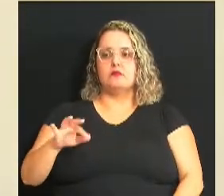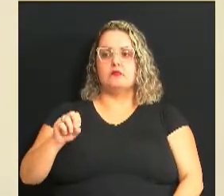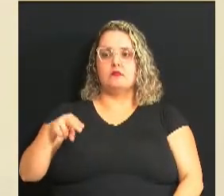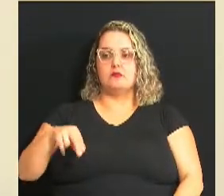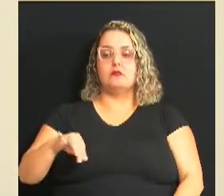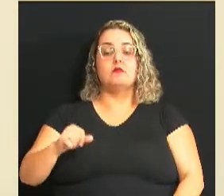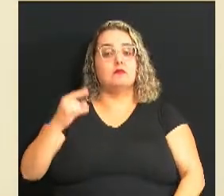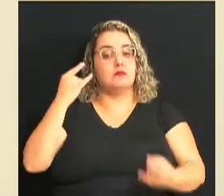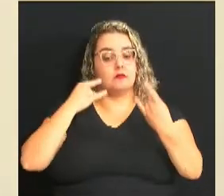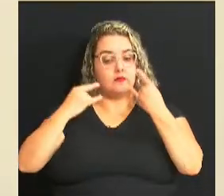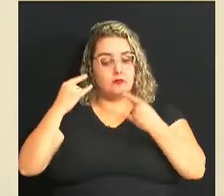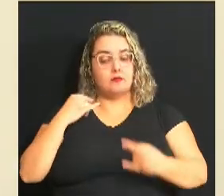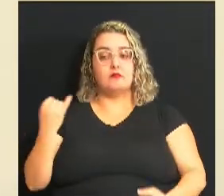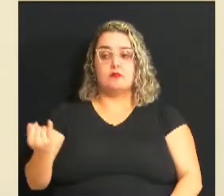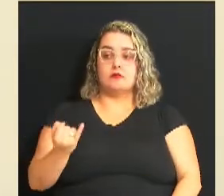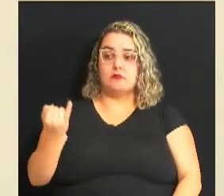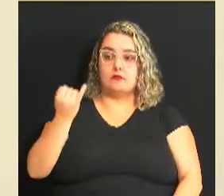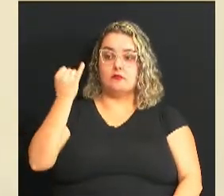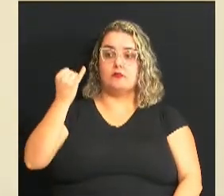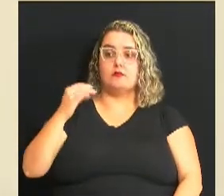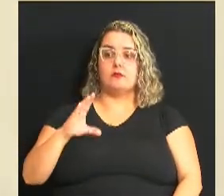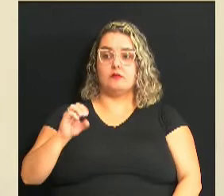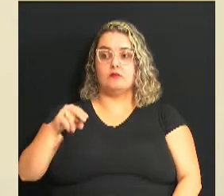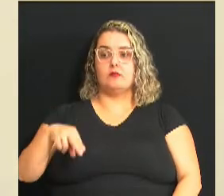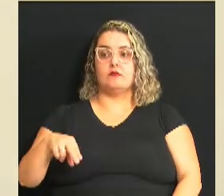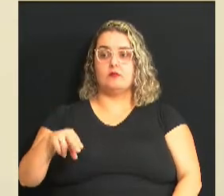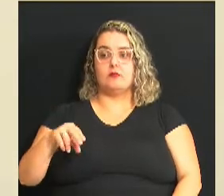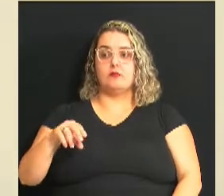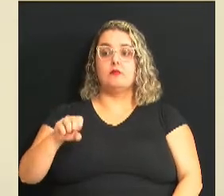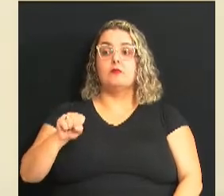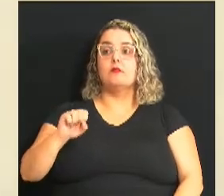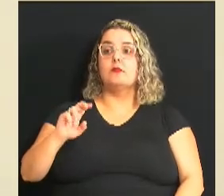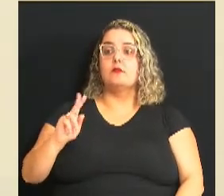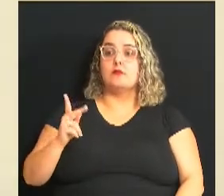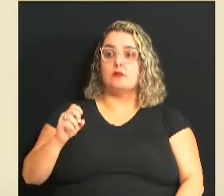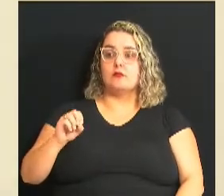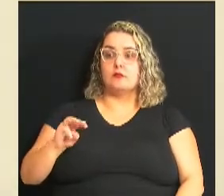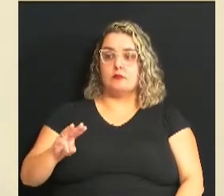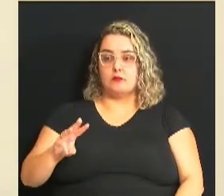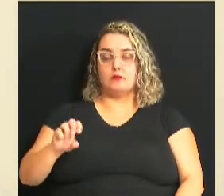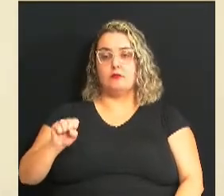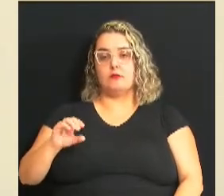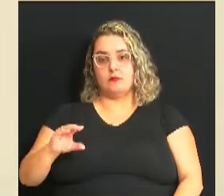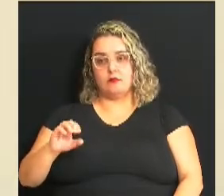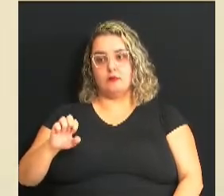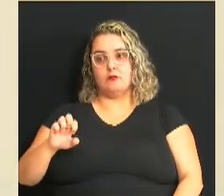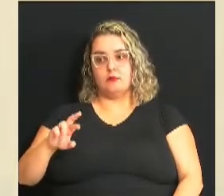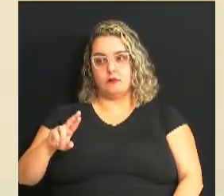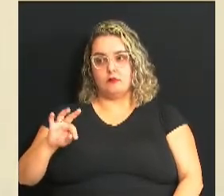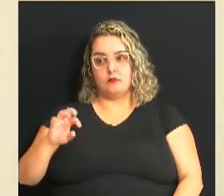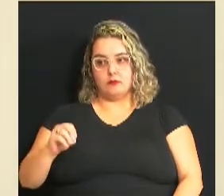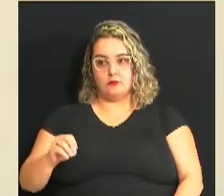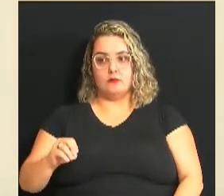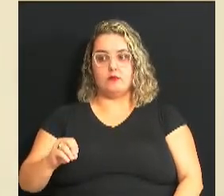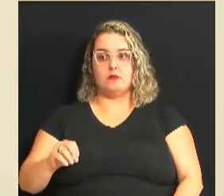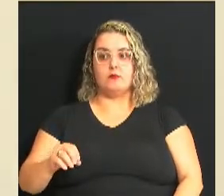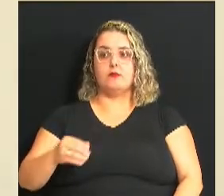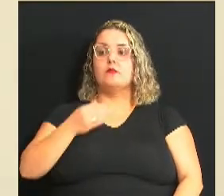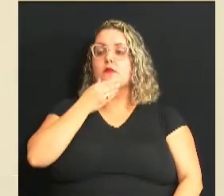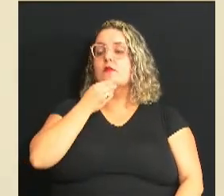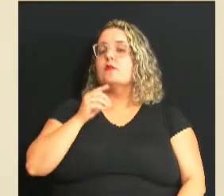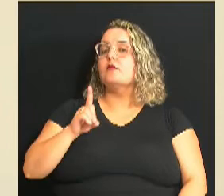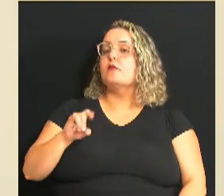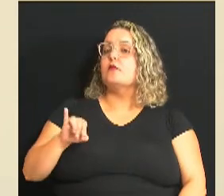atração importante, né? O concerto, o show-certo aí com o Diogo Nogueira, que foi, na verdade, por incrível que pareça, o